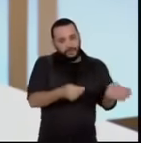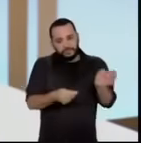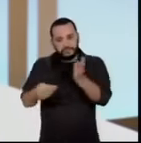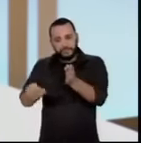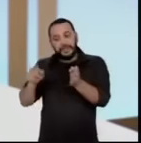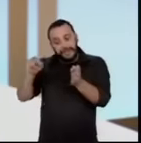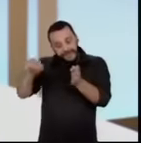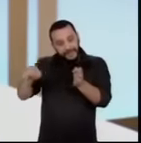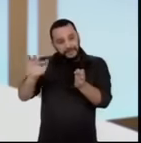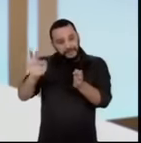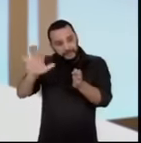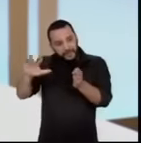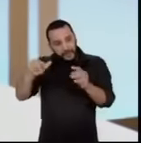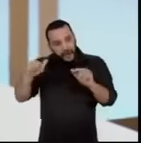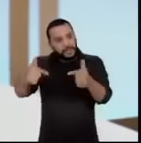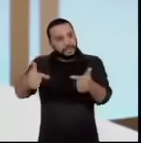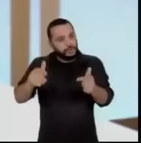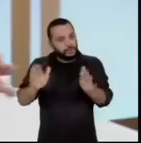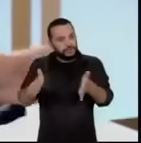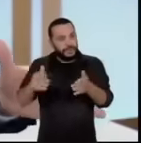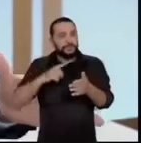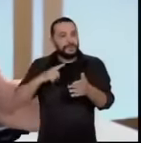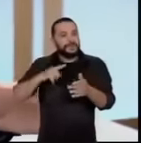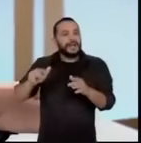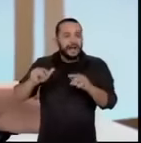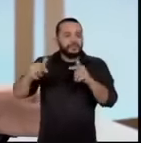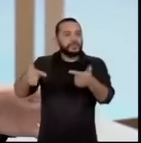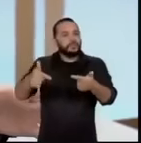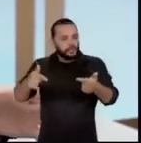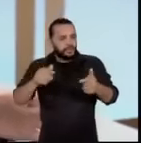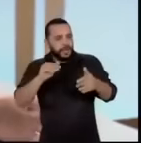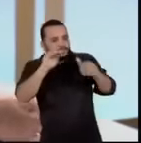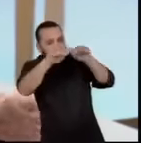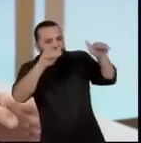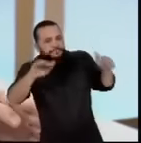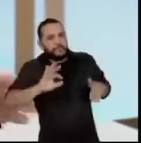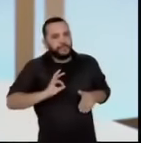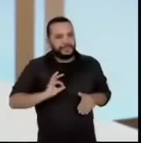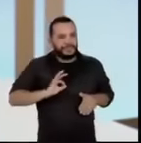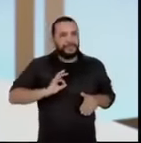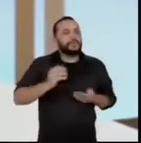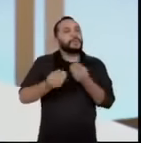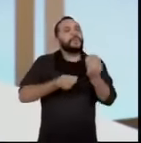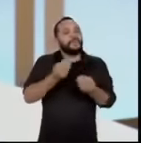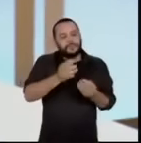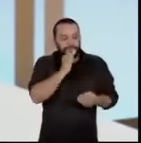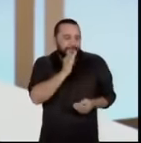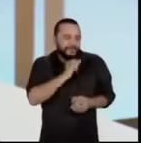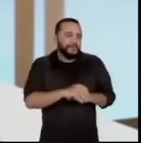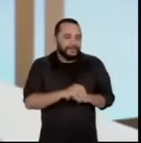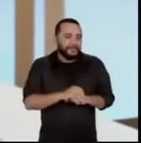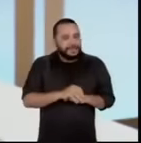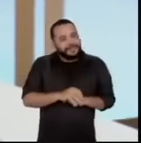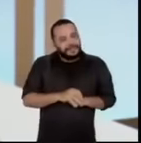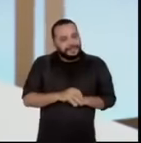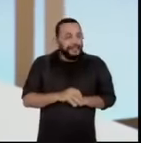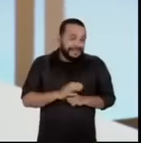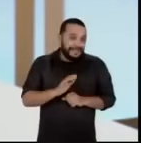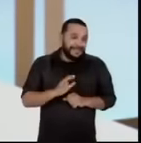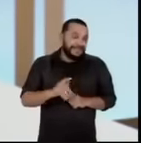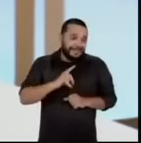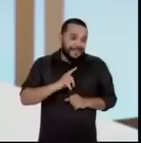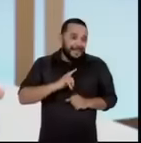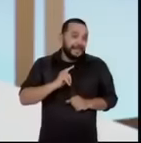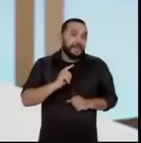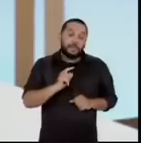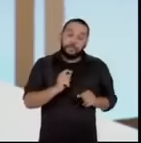as atitudes. Agora, uma coisa é você tomar as atitudes de comunicar às autoridades policiais. Agora, como é que você faz numa situação em que há um relato